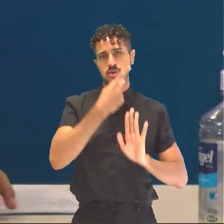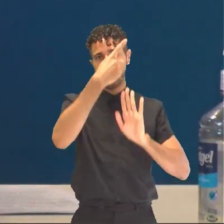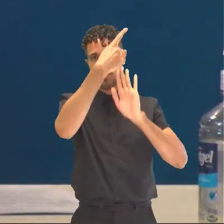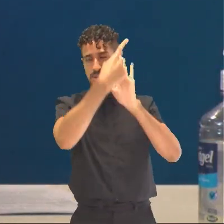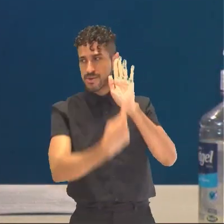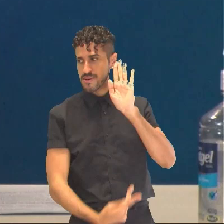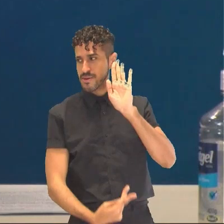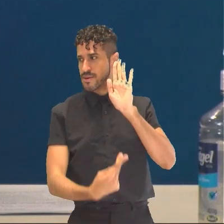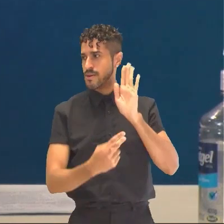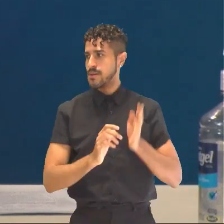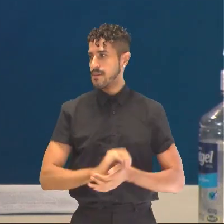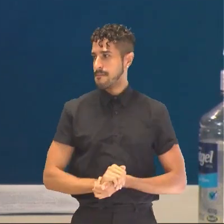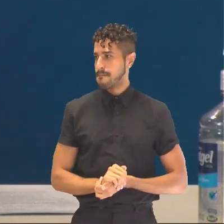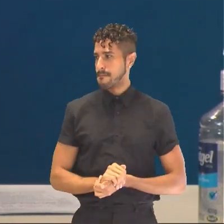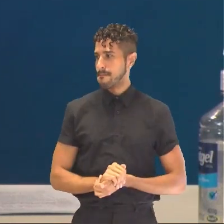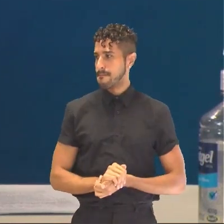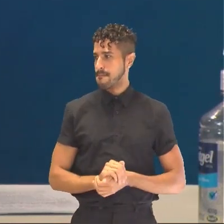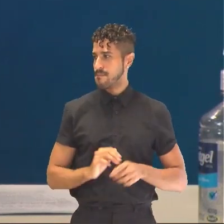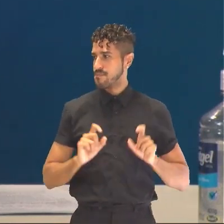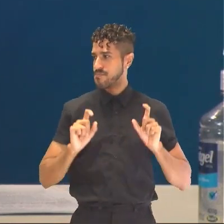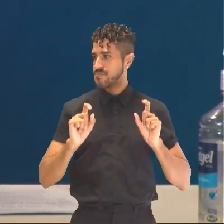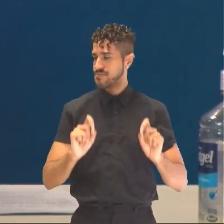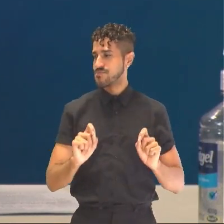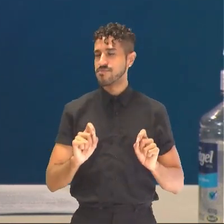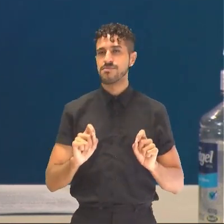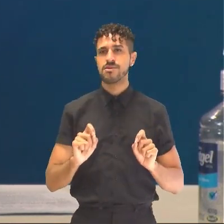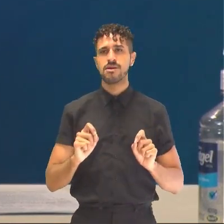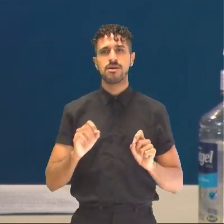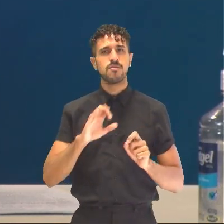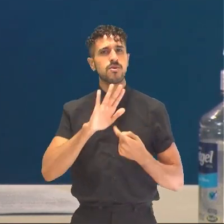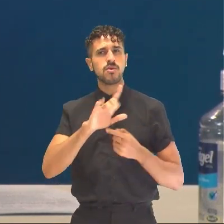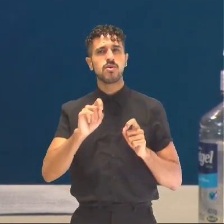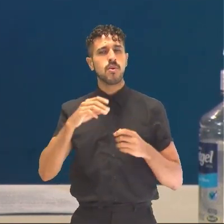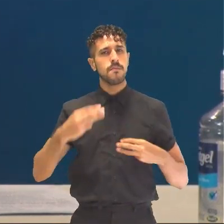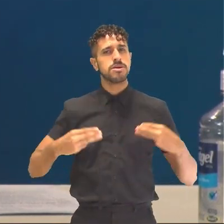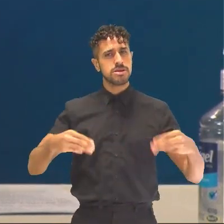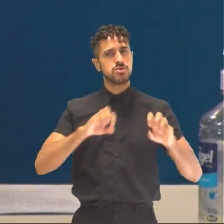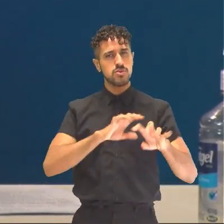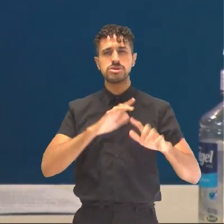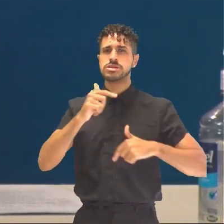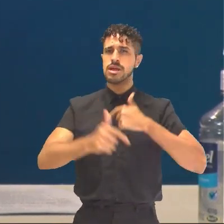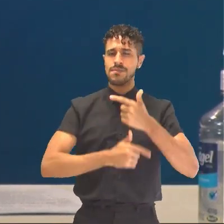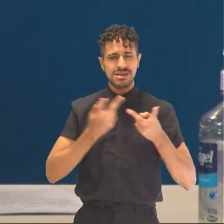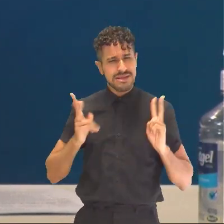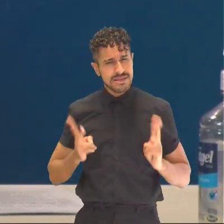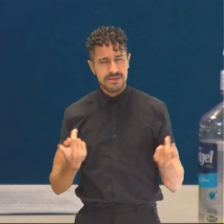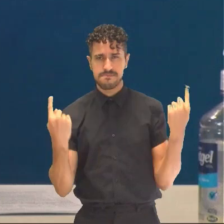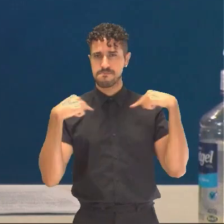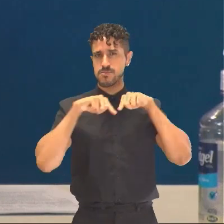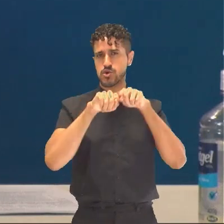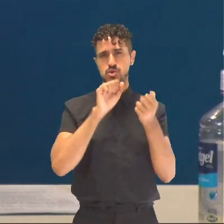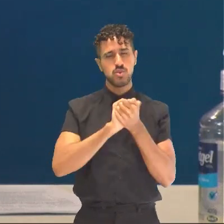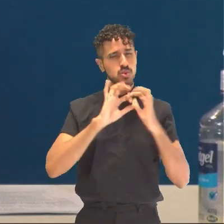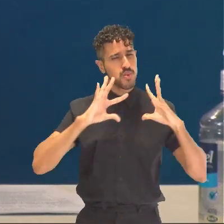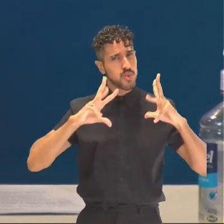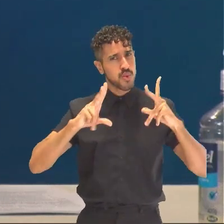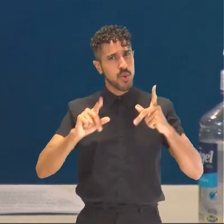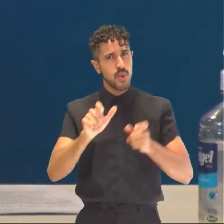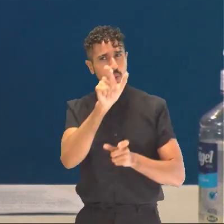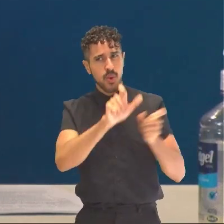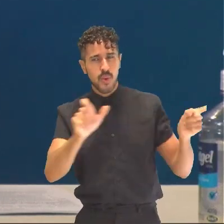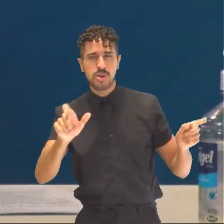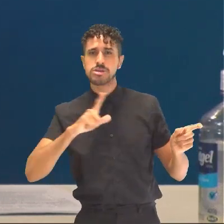iniciativa, e deixar bastante claro que o Ministério da Educação ele trabalha sempre junto com todos aqueles que